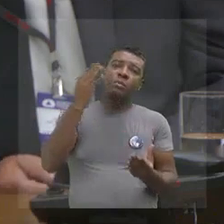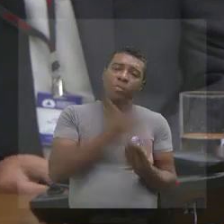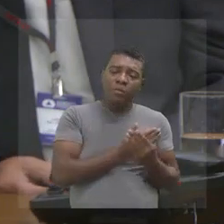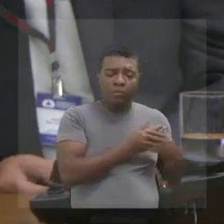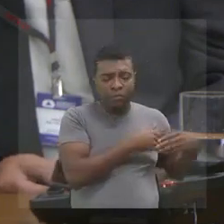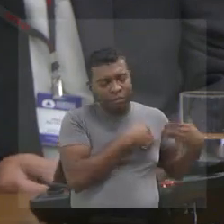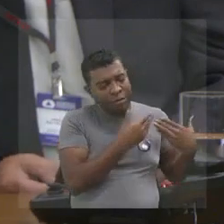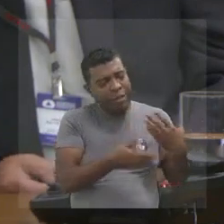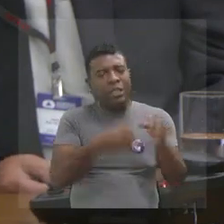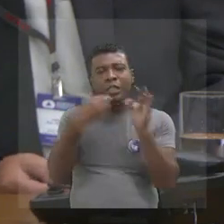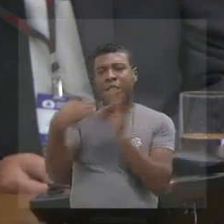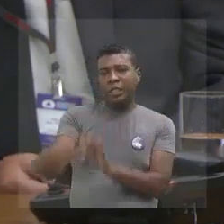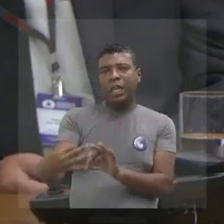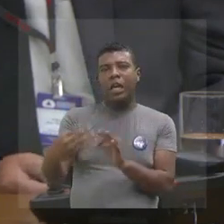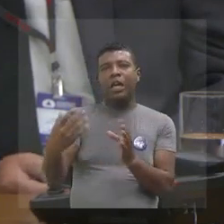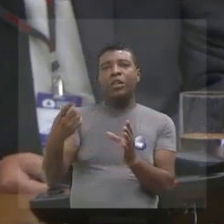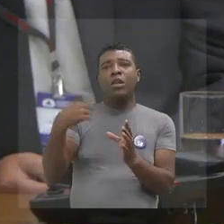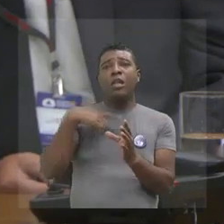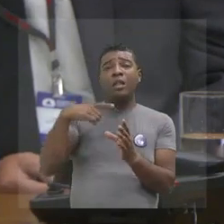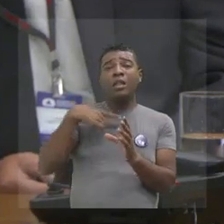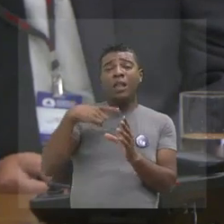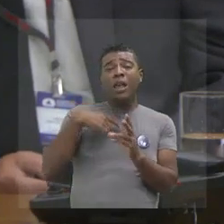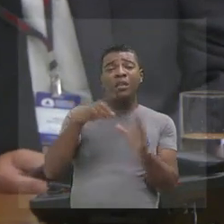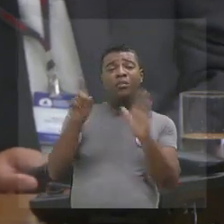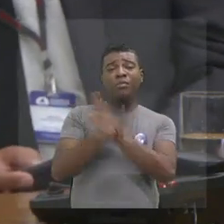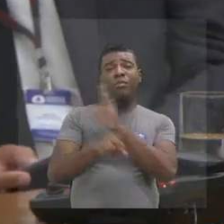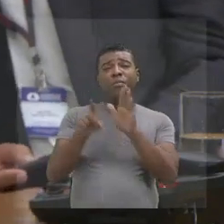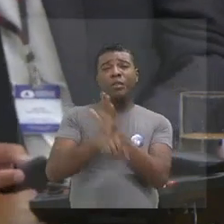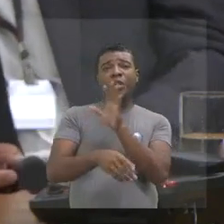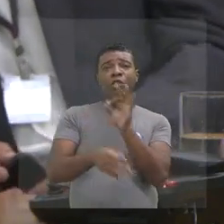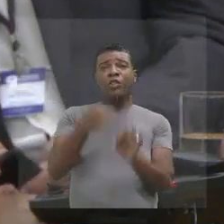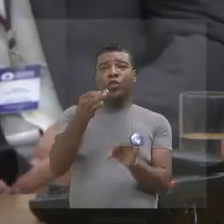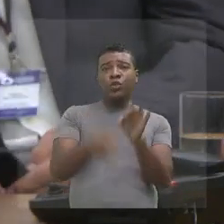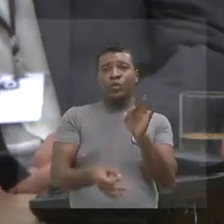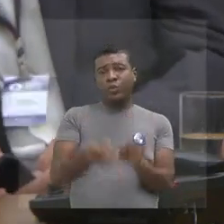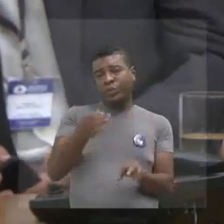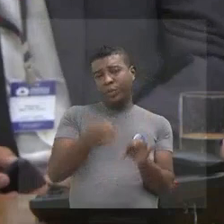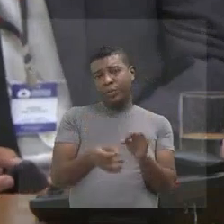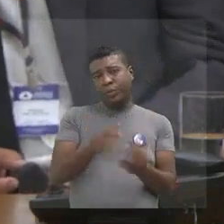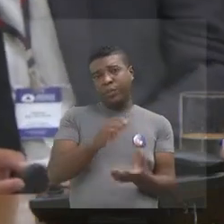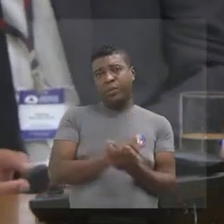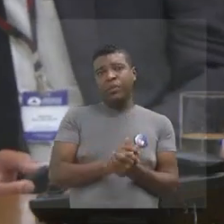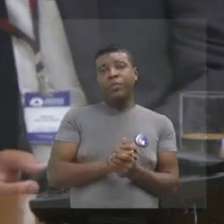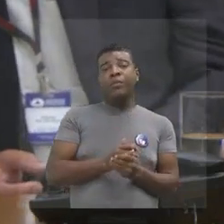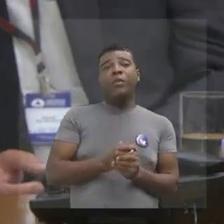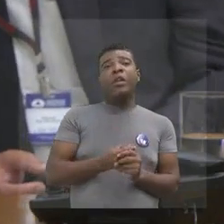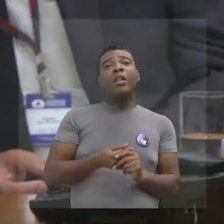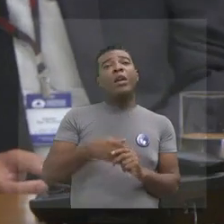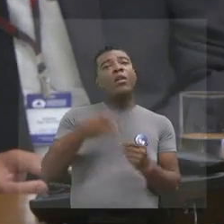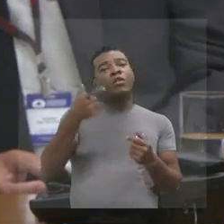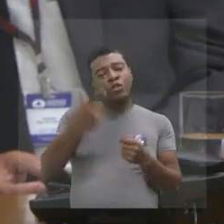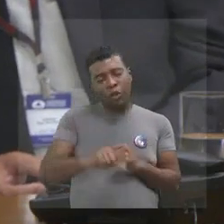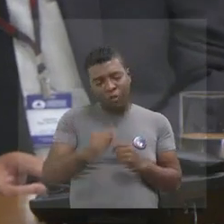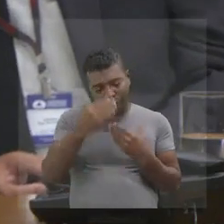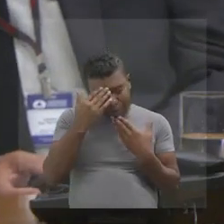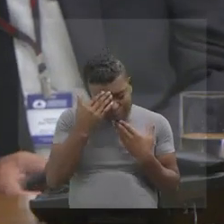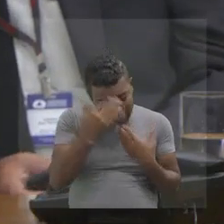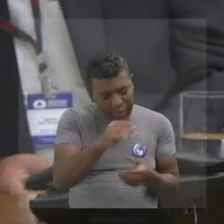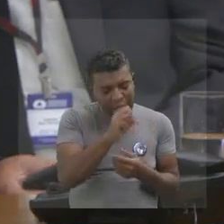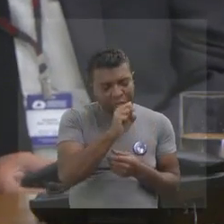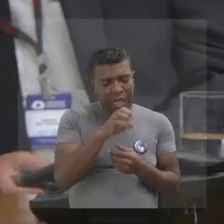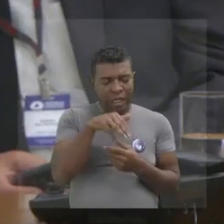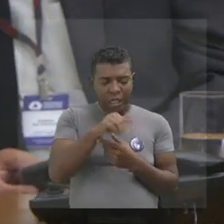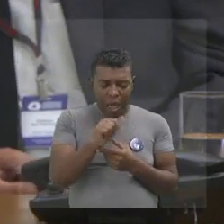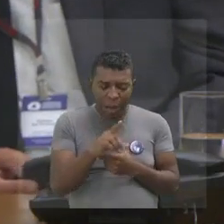questionamentos judiciais então eu quero agradecer mais uma vez tenho visto as ações É da cemad